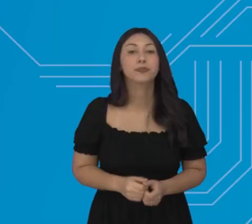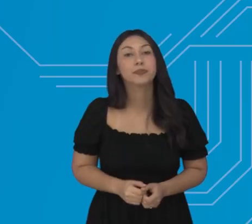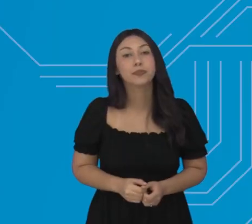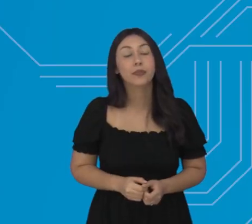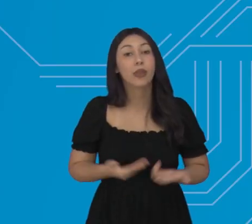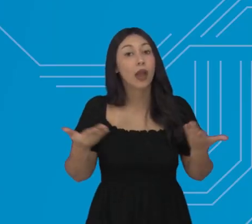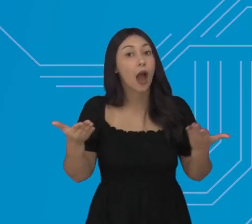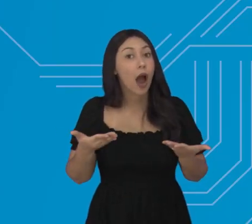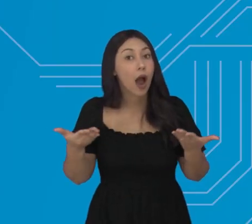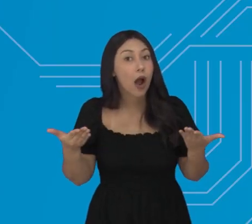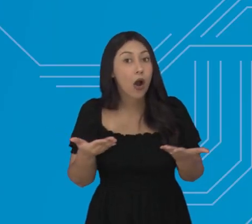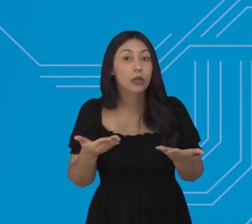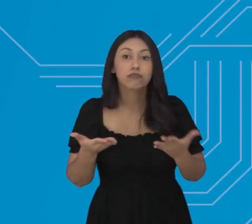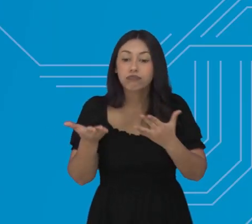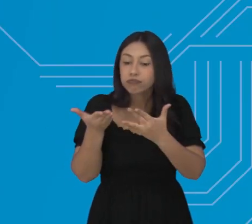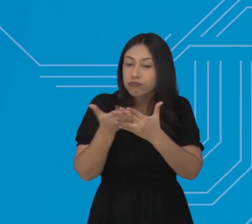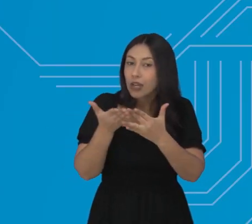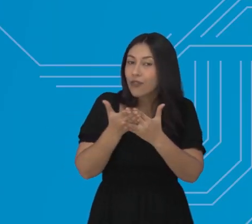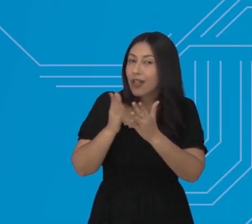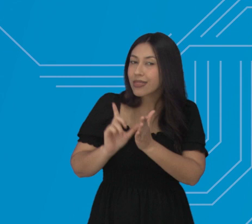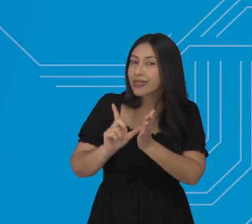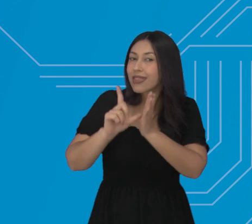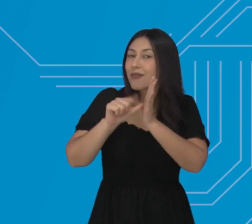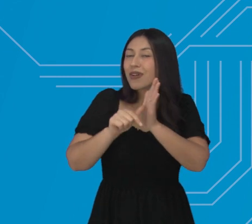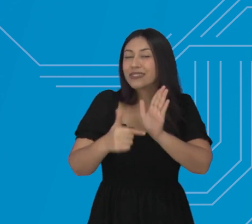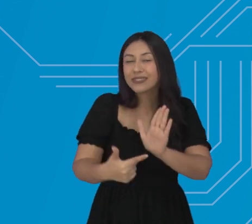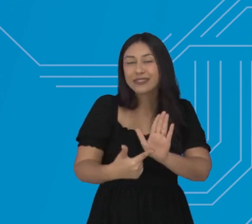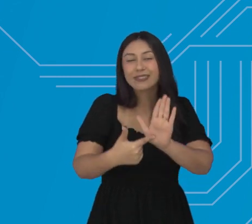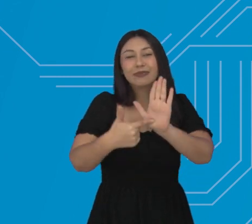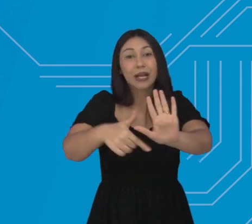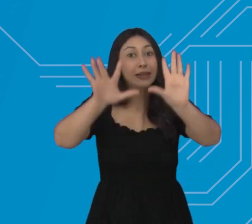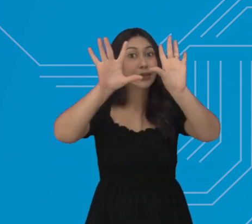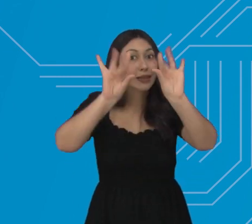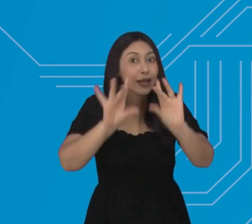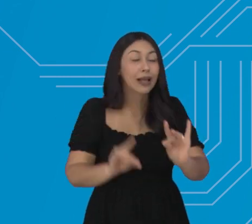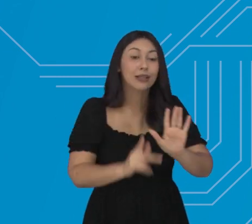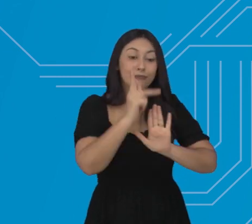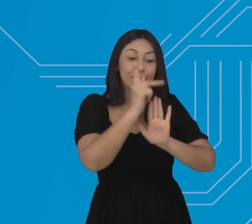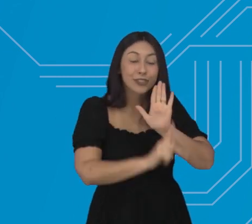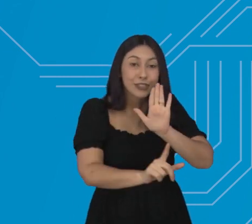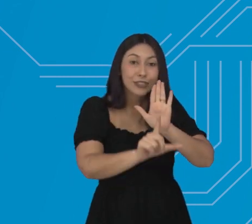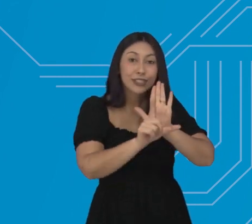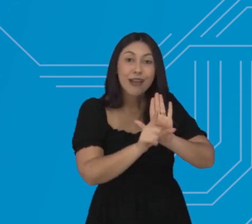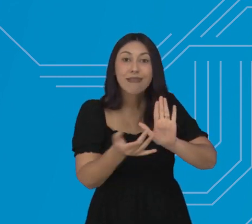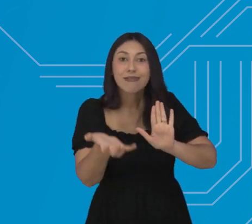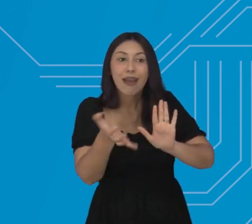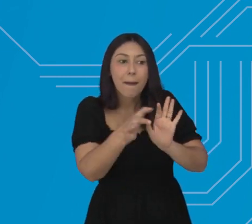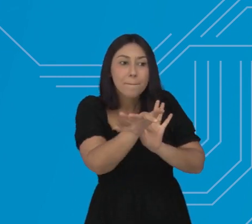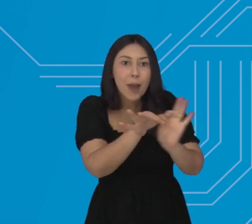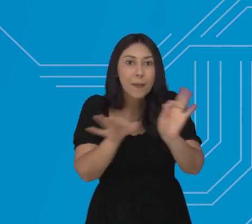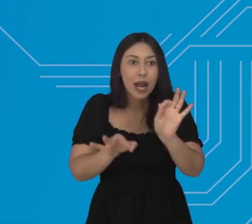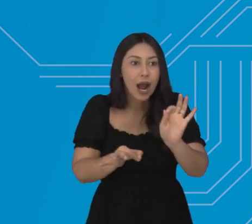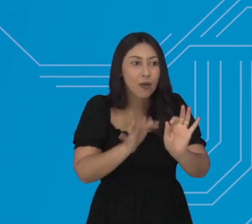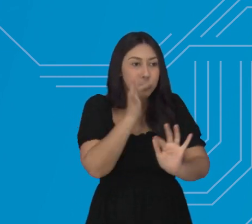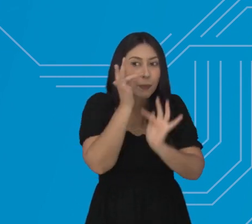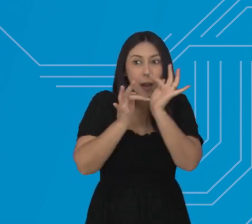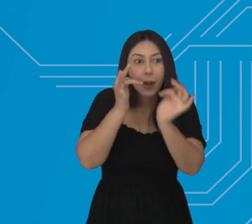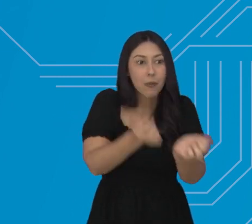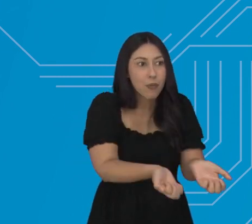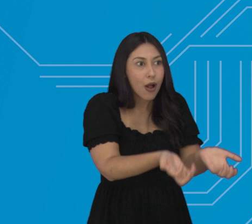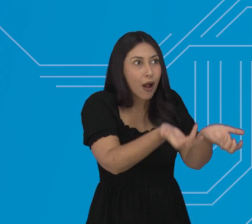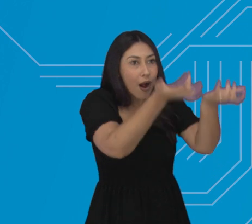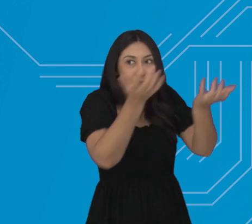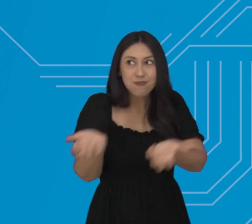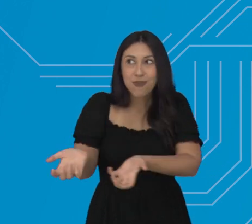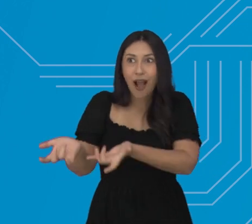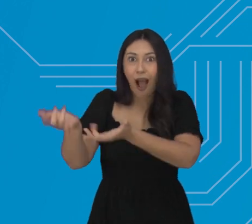atividades. E a gente segue agora para mais um intervalo e quando voltarmos vamos te mostrar detalhes do projeto de lei que quer implantar jardins verticais